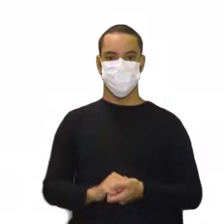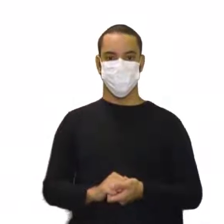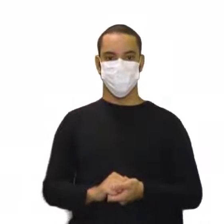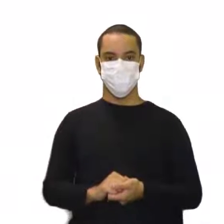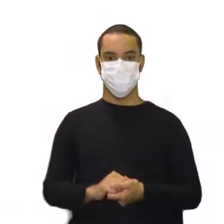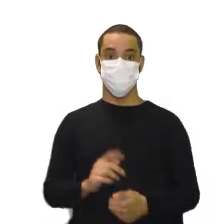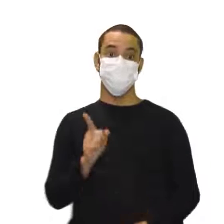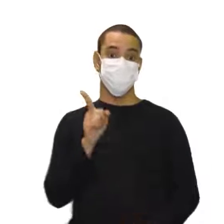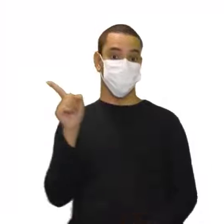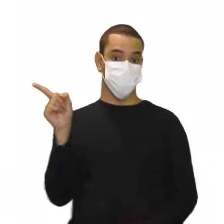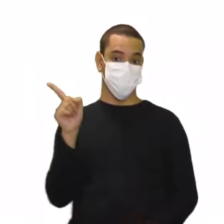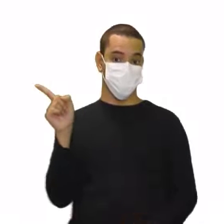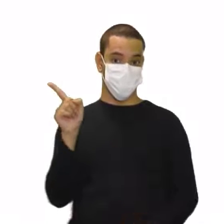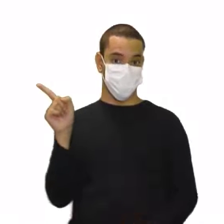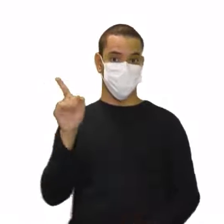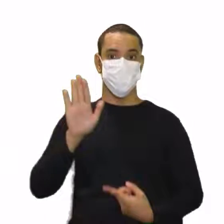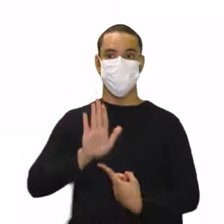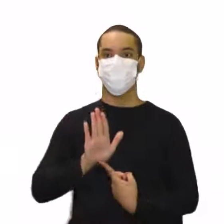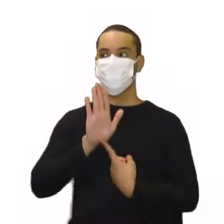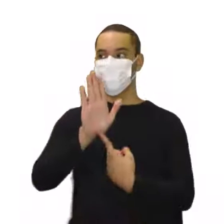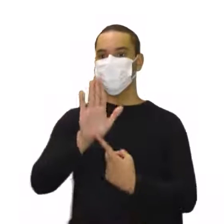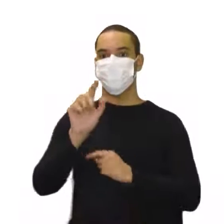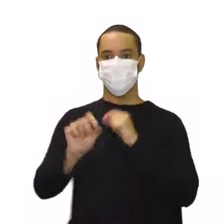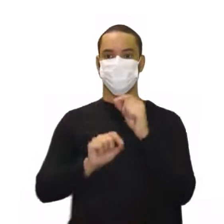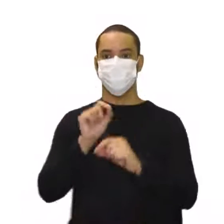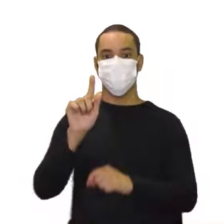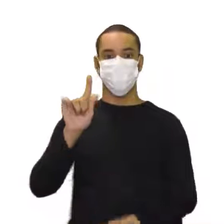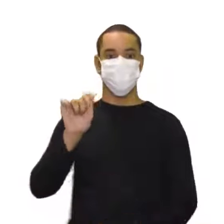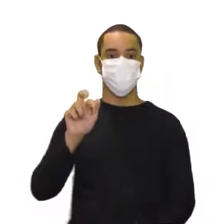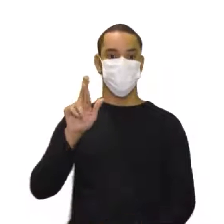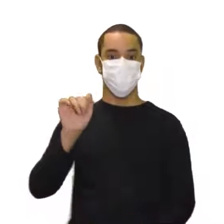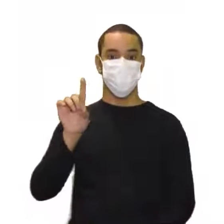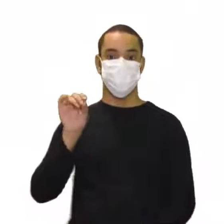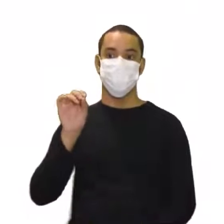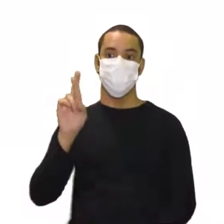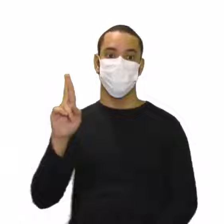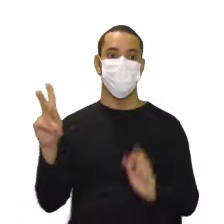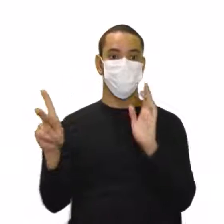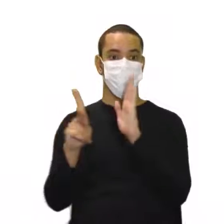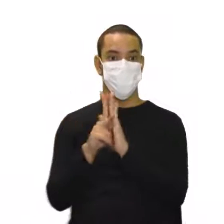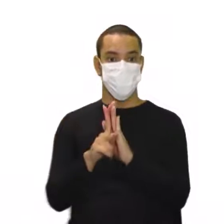abaixo apresenta um gerador elétrico de corrente alternada,